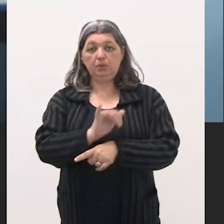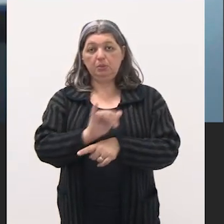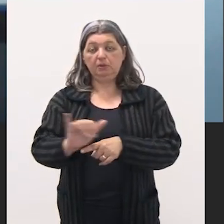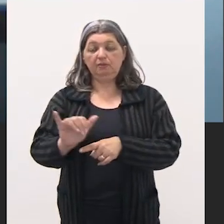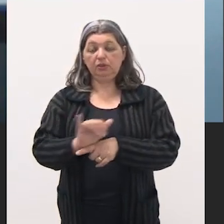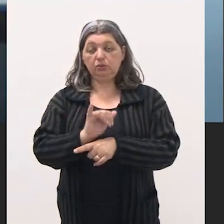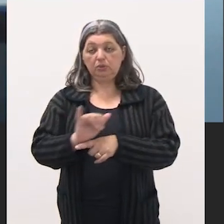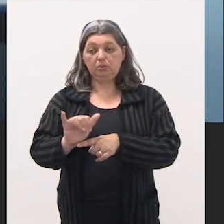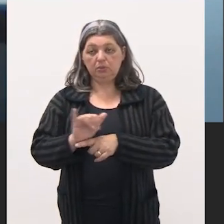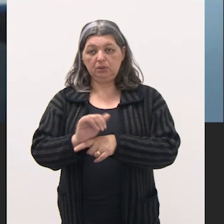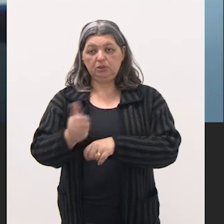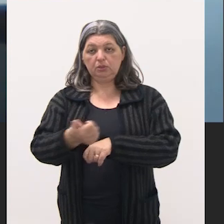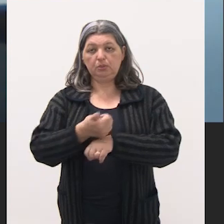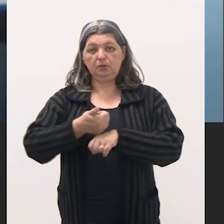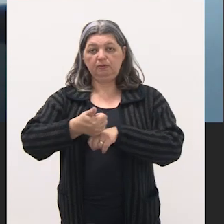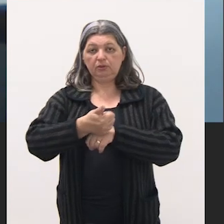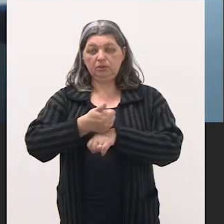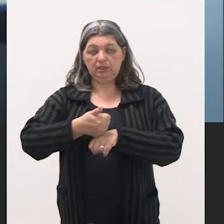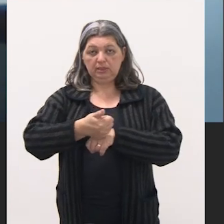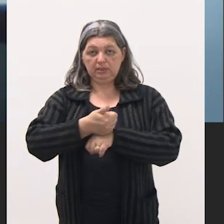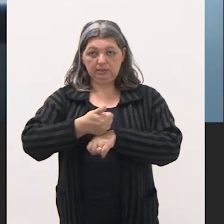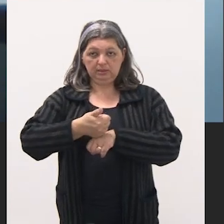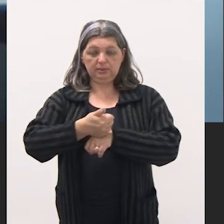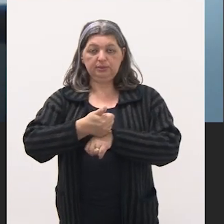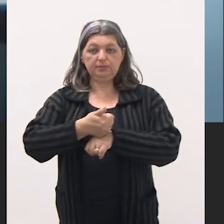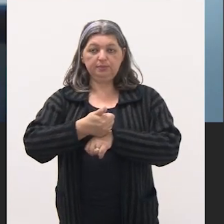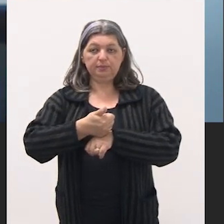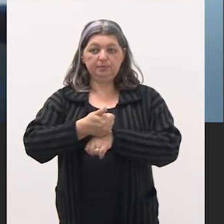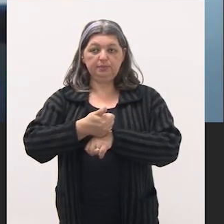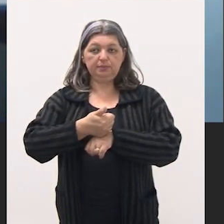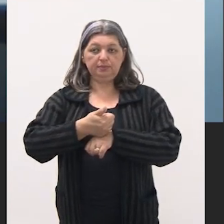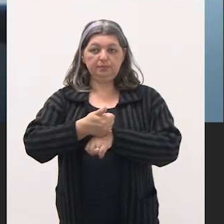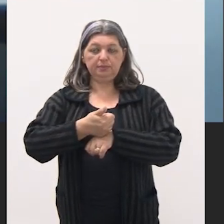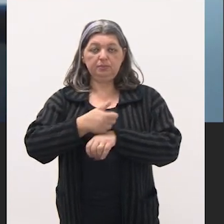aperfeiçoamento de profissionais de